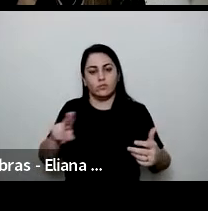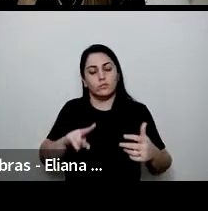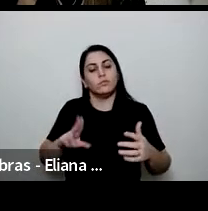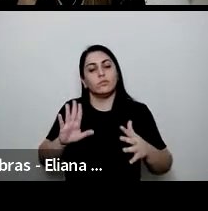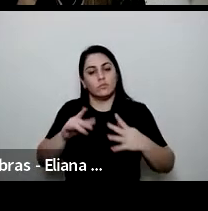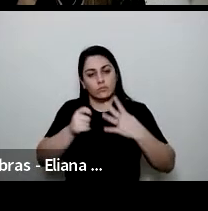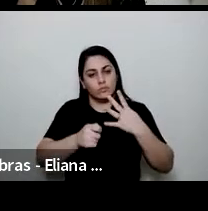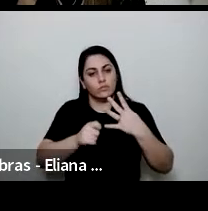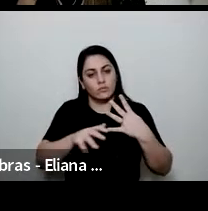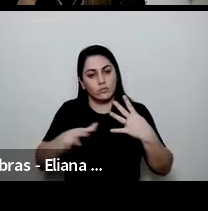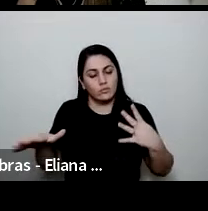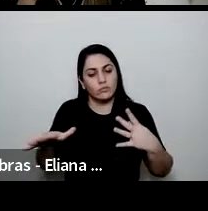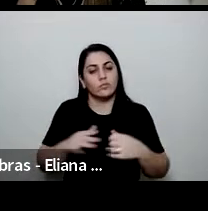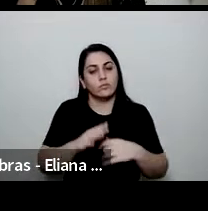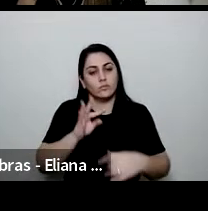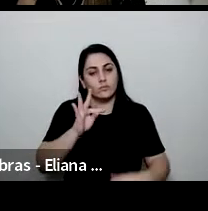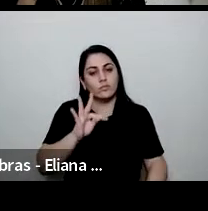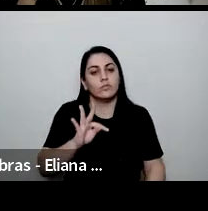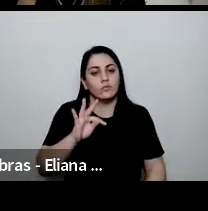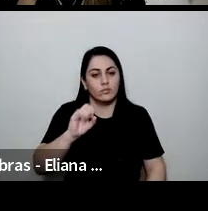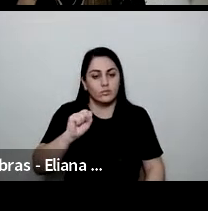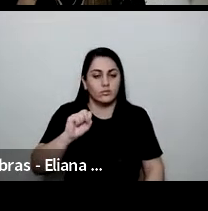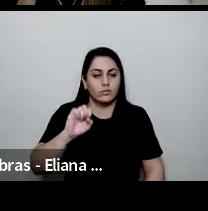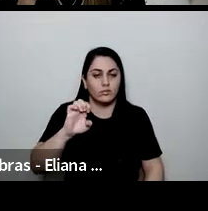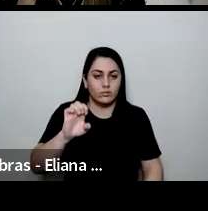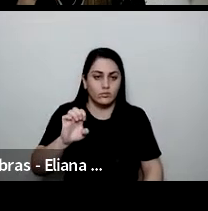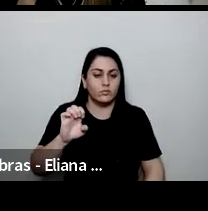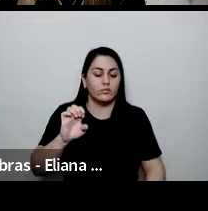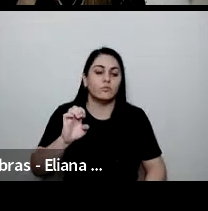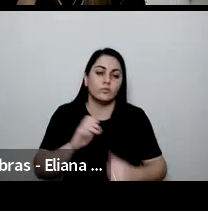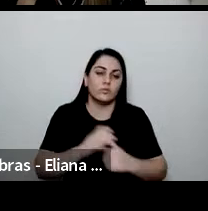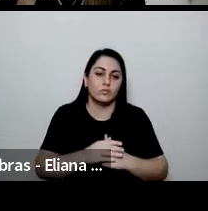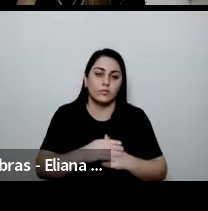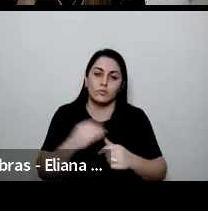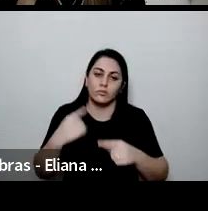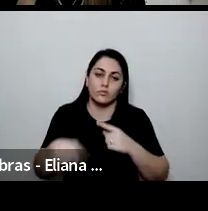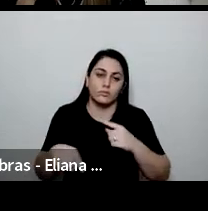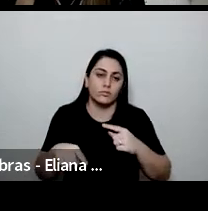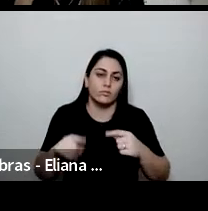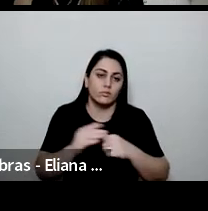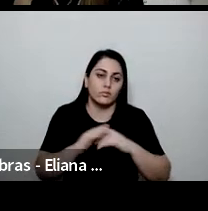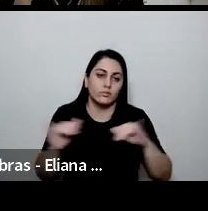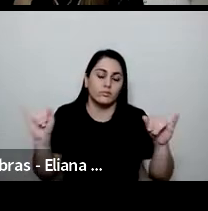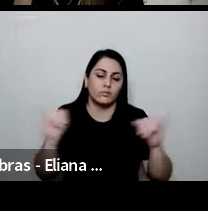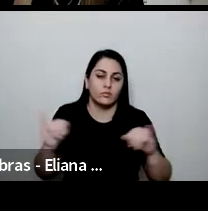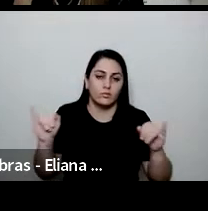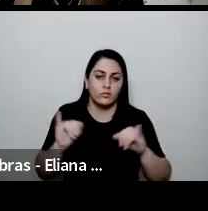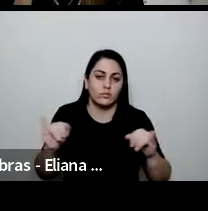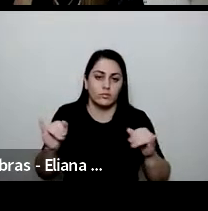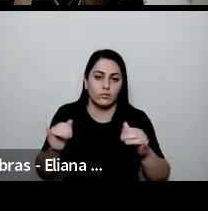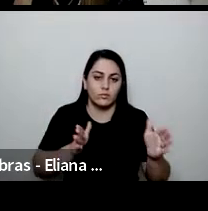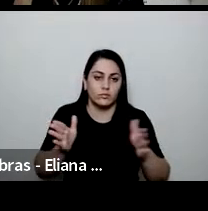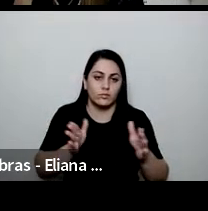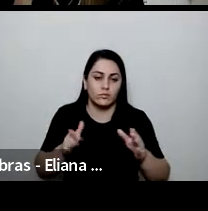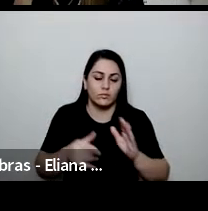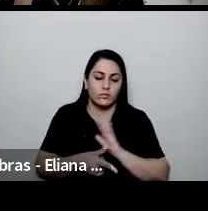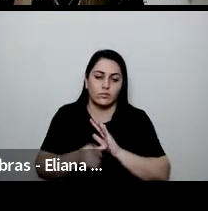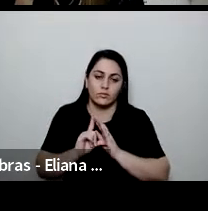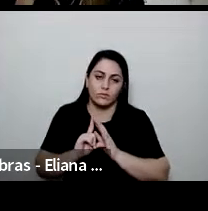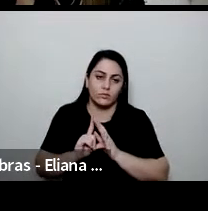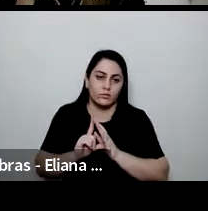jurisprudência do Tribunal Superior Eleitoral não reconheço na publicidade impugnada ocorrência da propaganda eleitoral